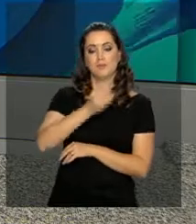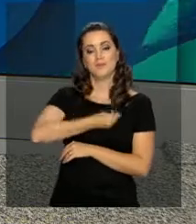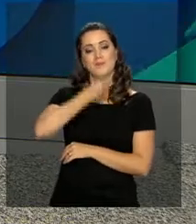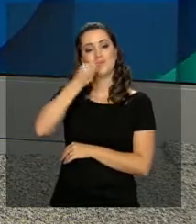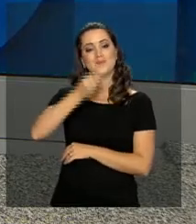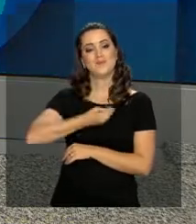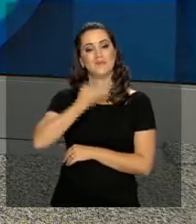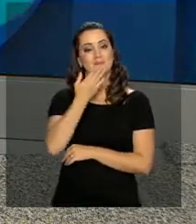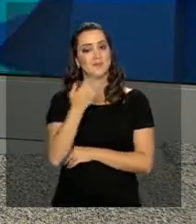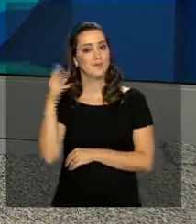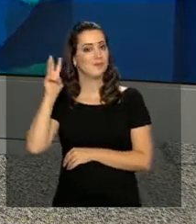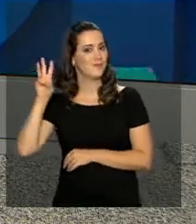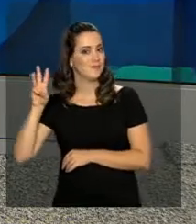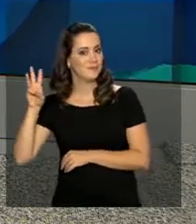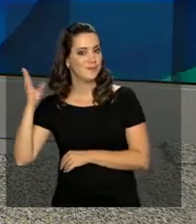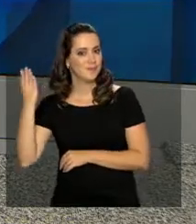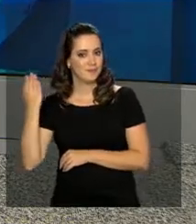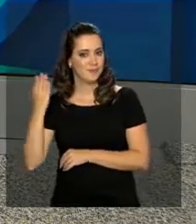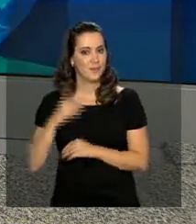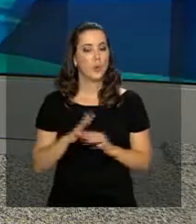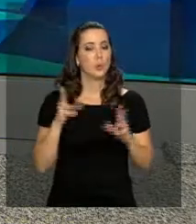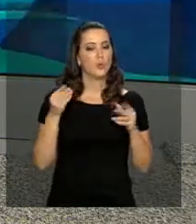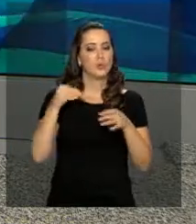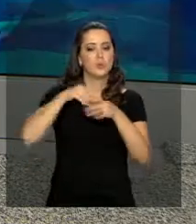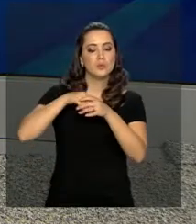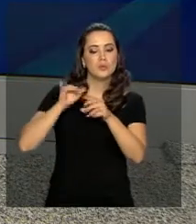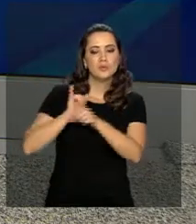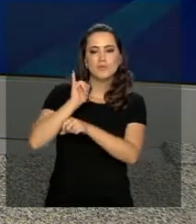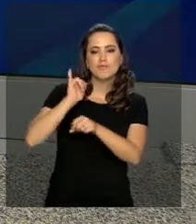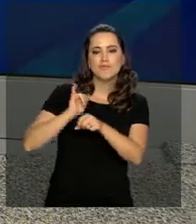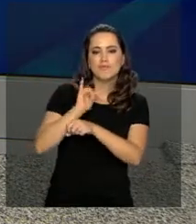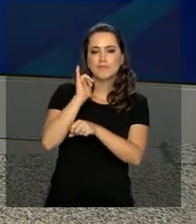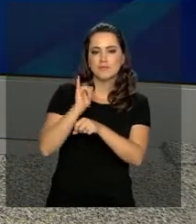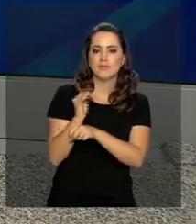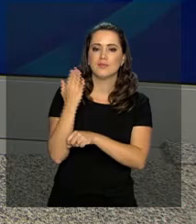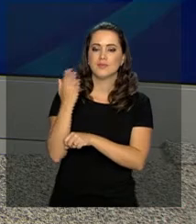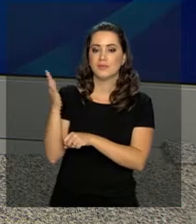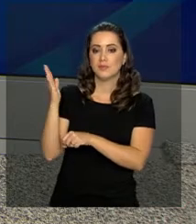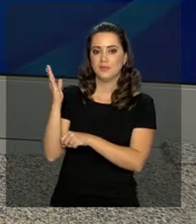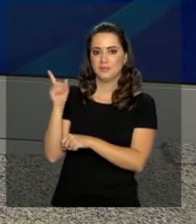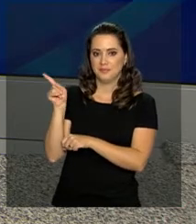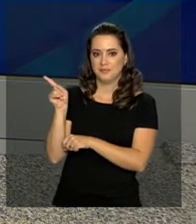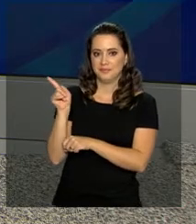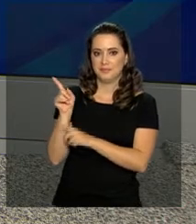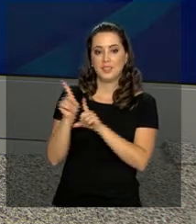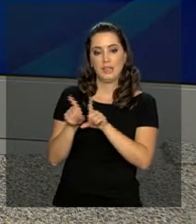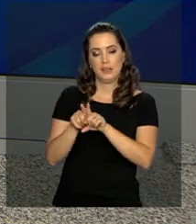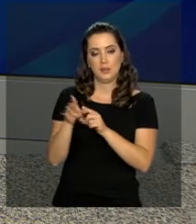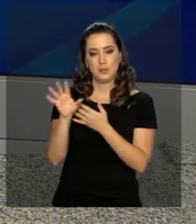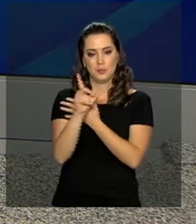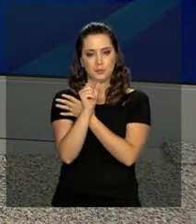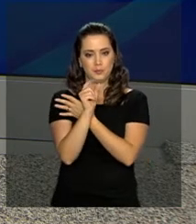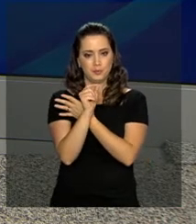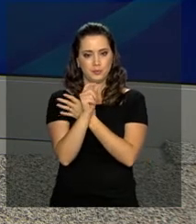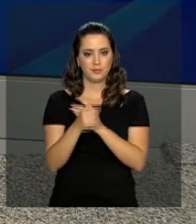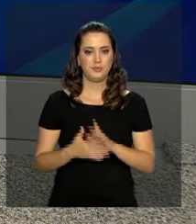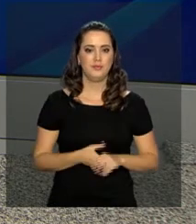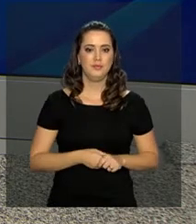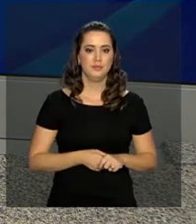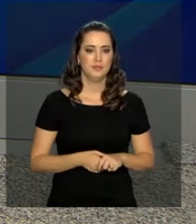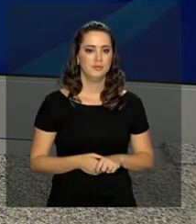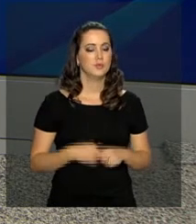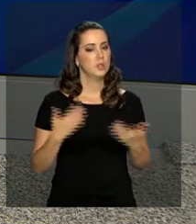programação ao vivo pelo site da npr e todas as reportagens estão em nosso canal no youtube acesse também o nosso perfil no